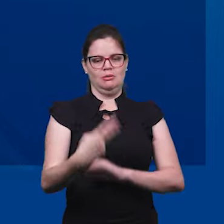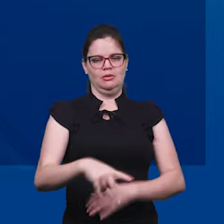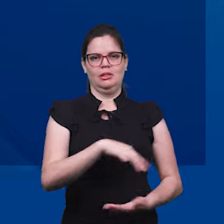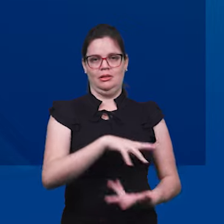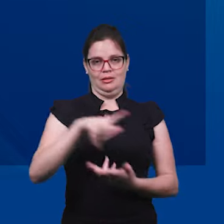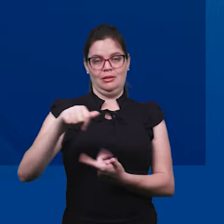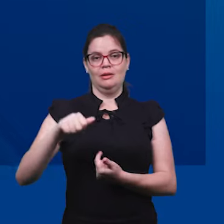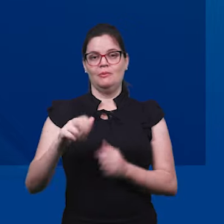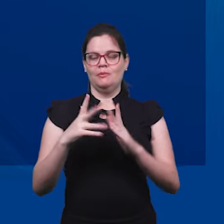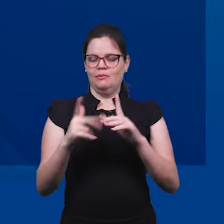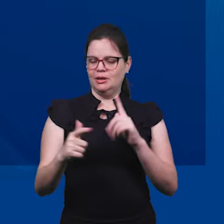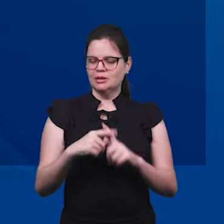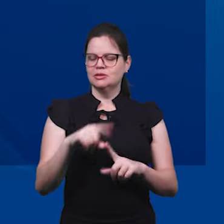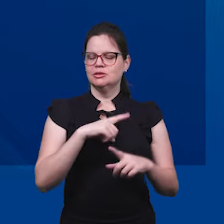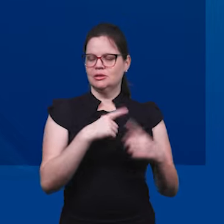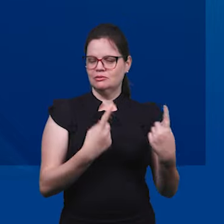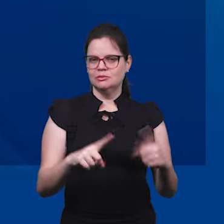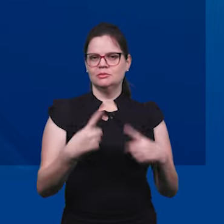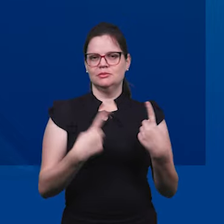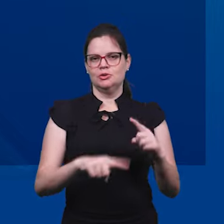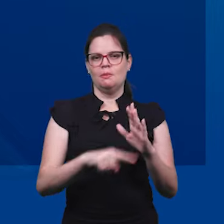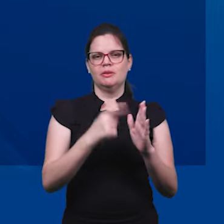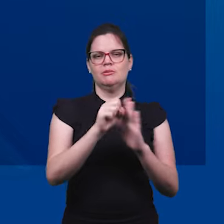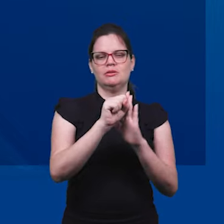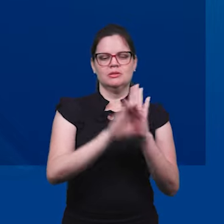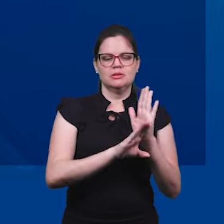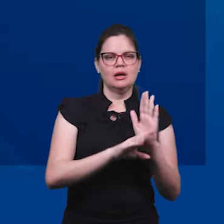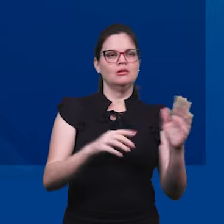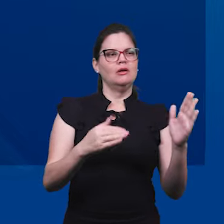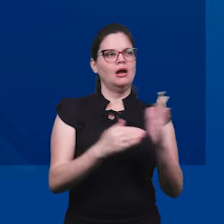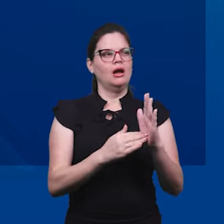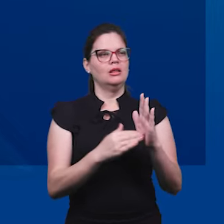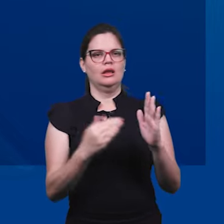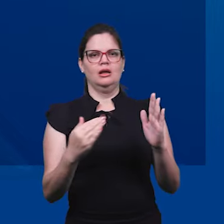terrena passageira. Uma igreja que foi muito perseguida tanto no século I,